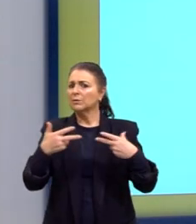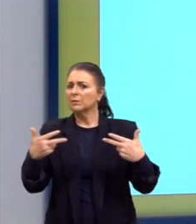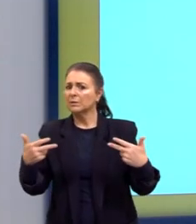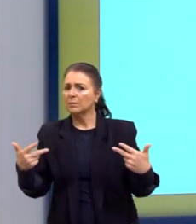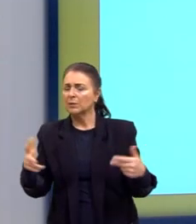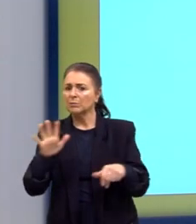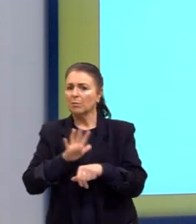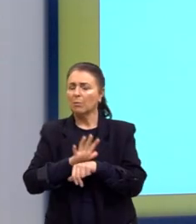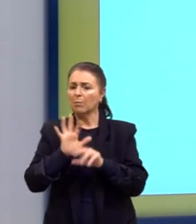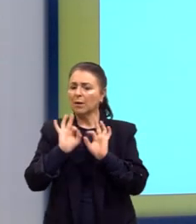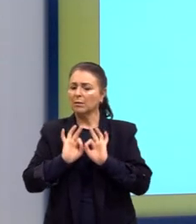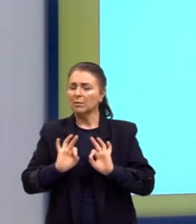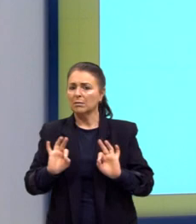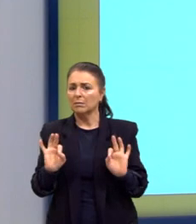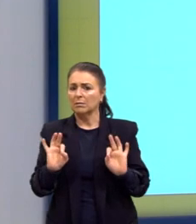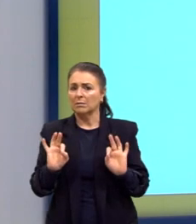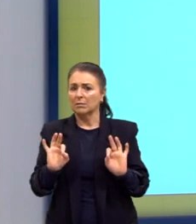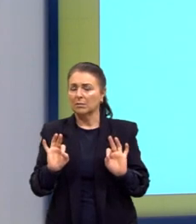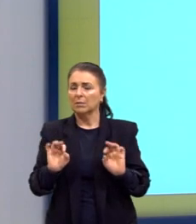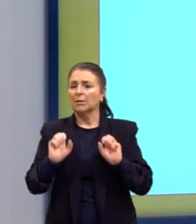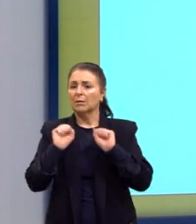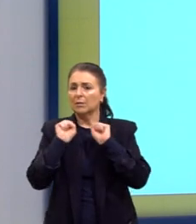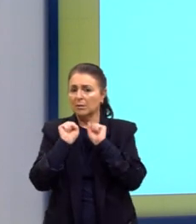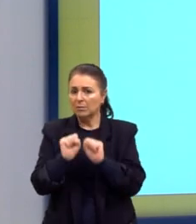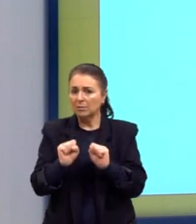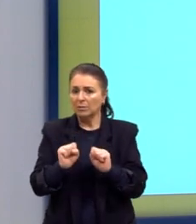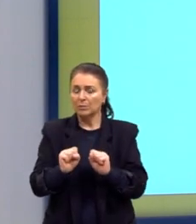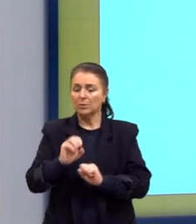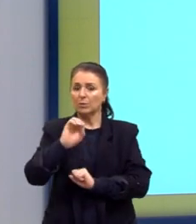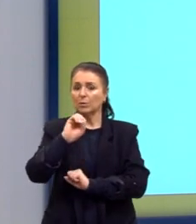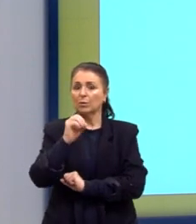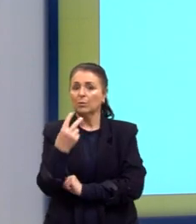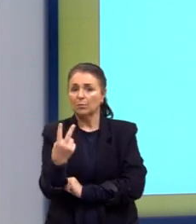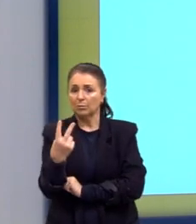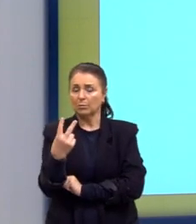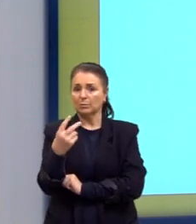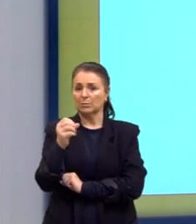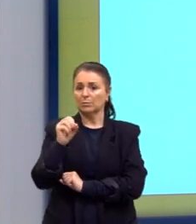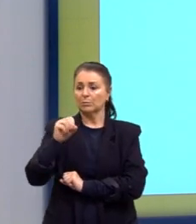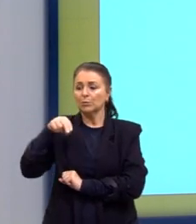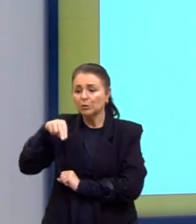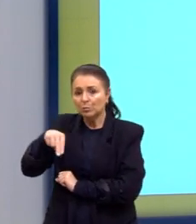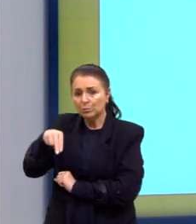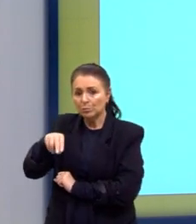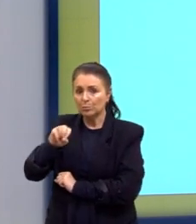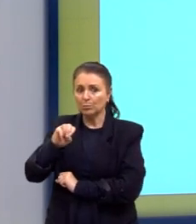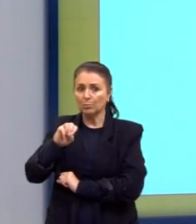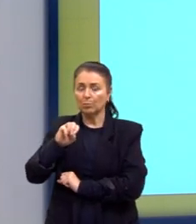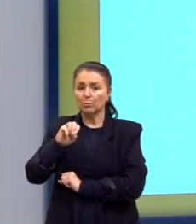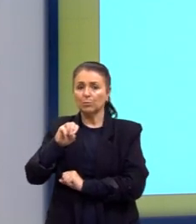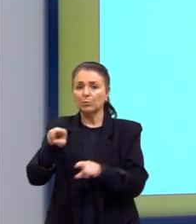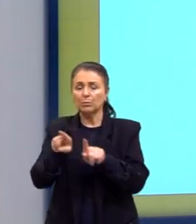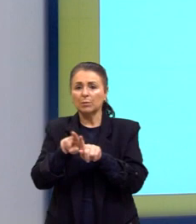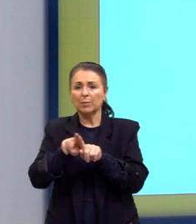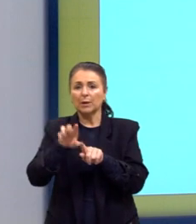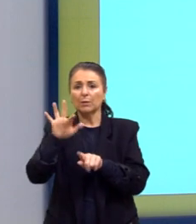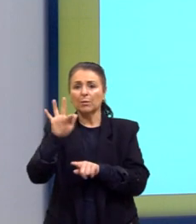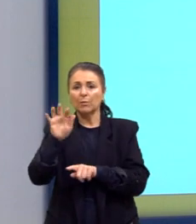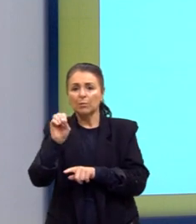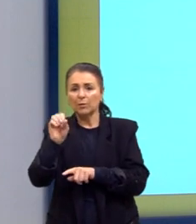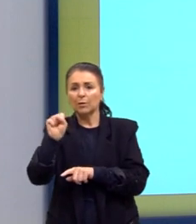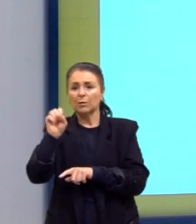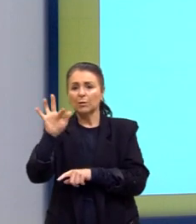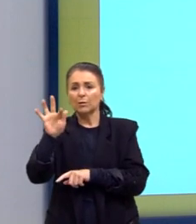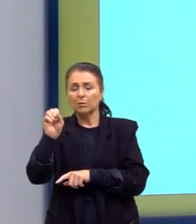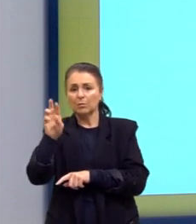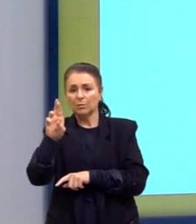na para ser uma heteroatomo pode ser um oxigênio ou nitrogênio ou fósforo ou enxofre